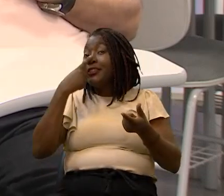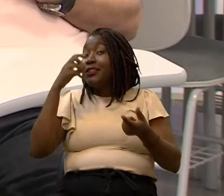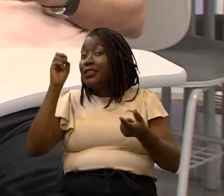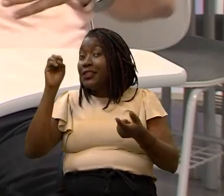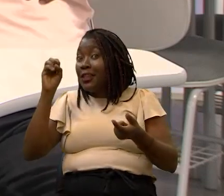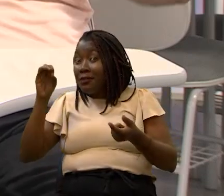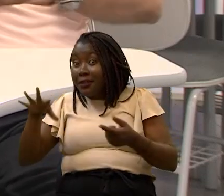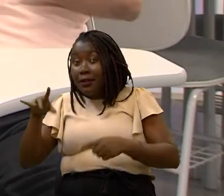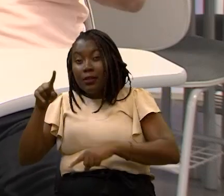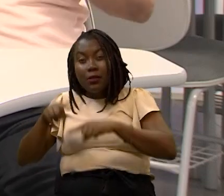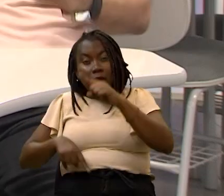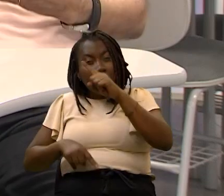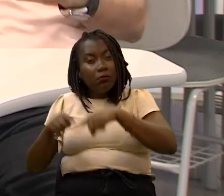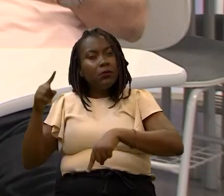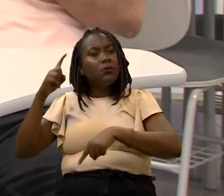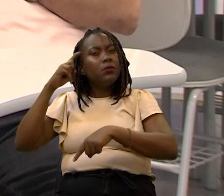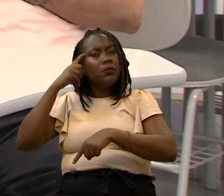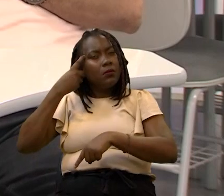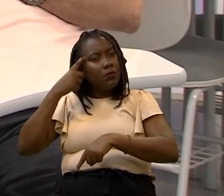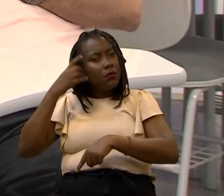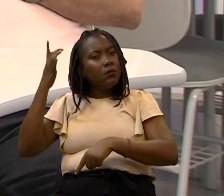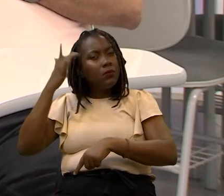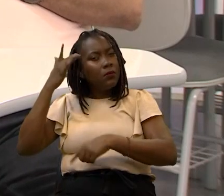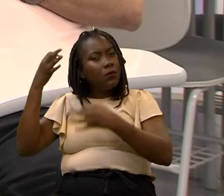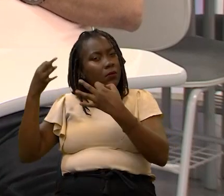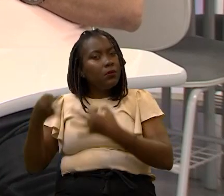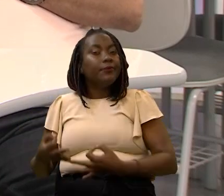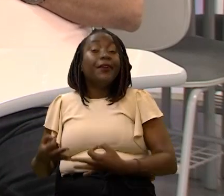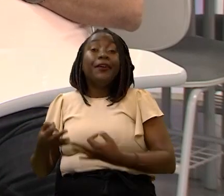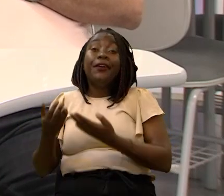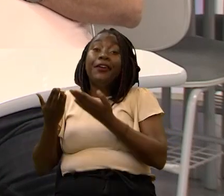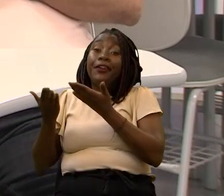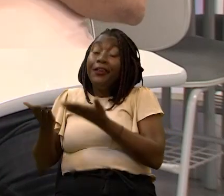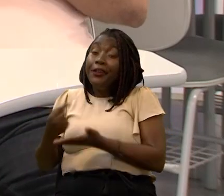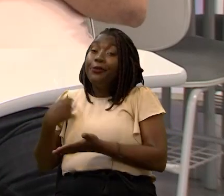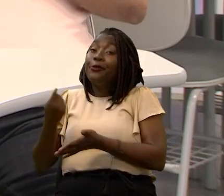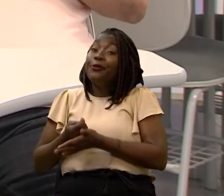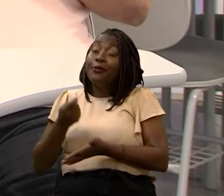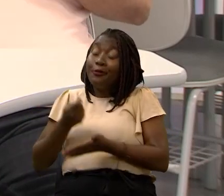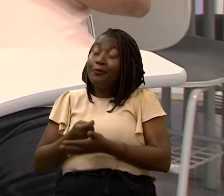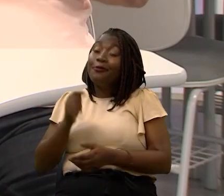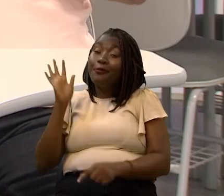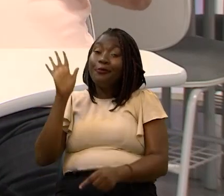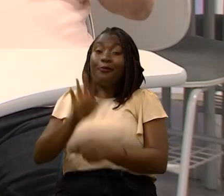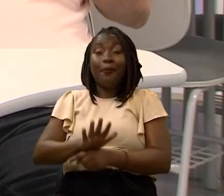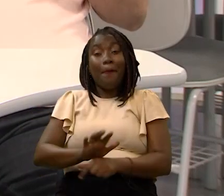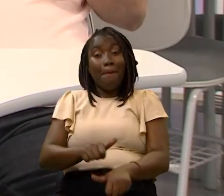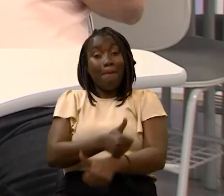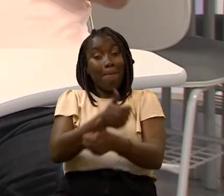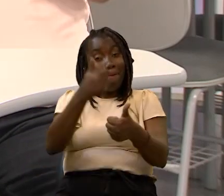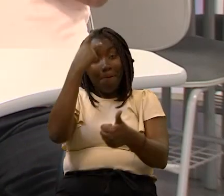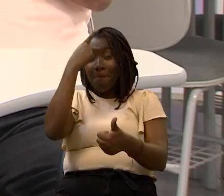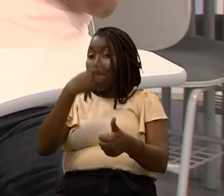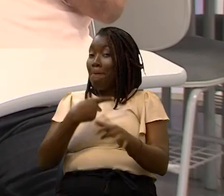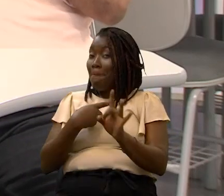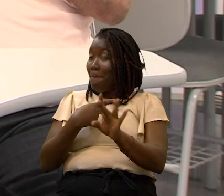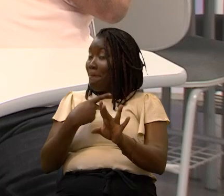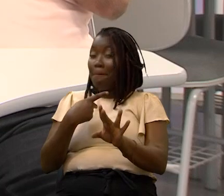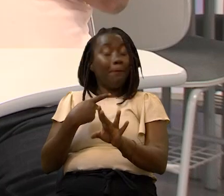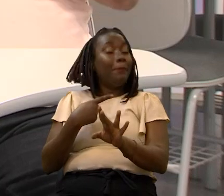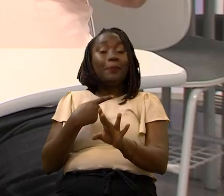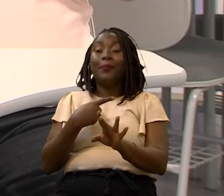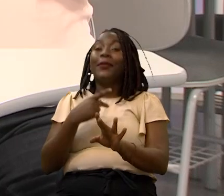forma consciente. Temos que descartar as mercadorias de forma consciente. E isso nós estamos fazendo bem, não só para